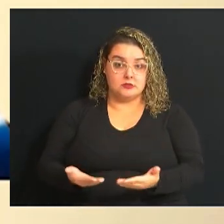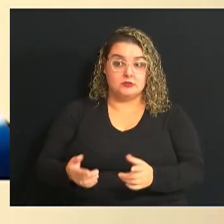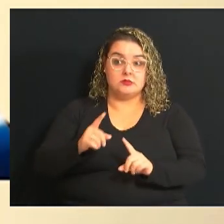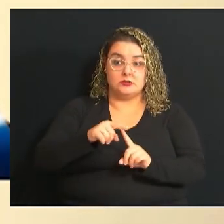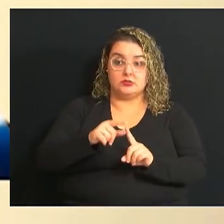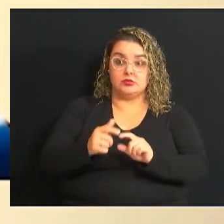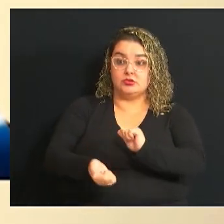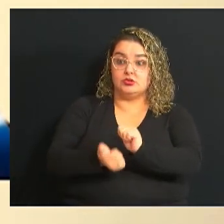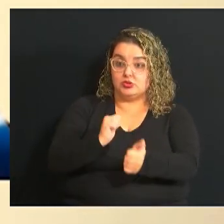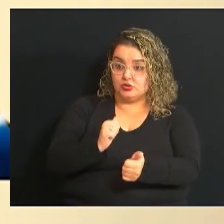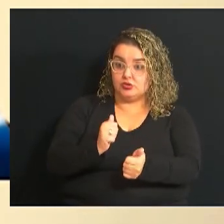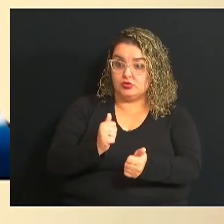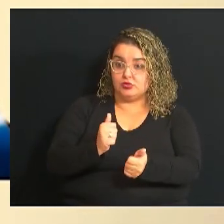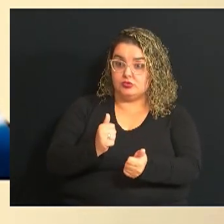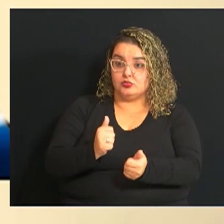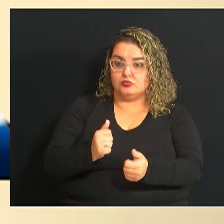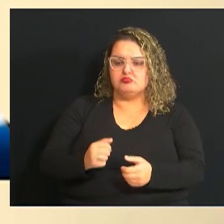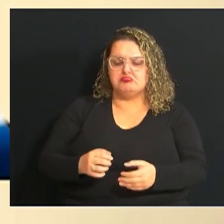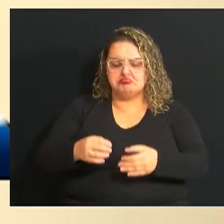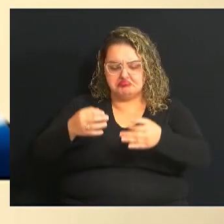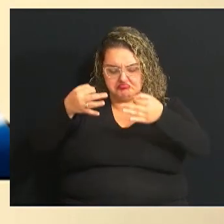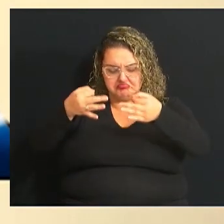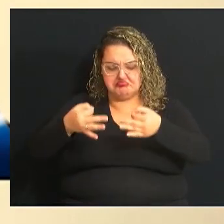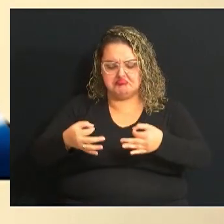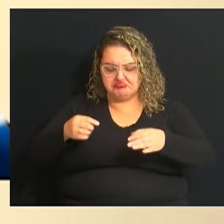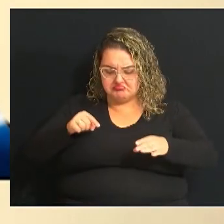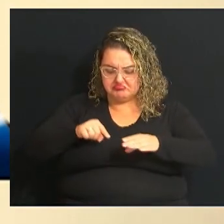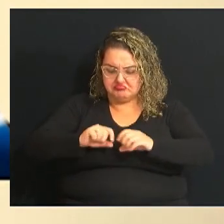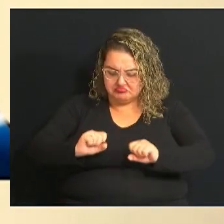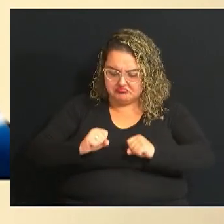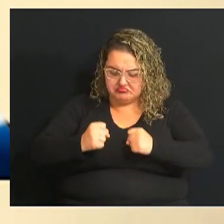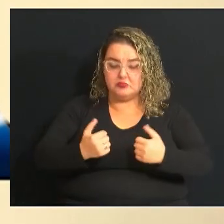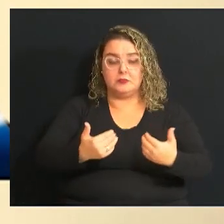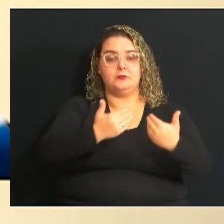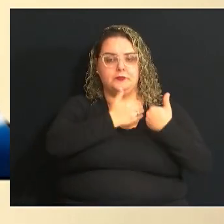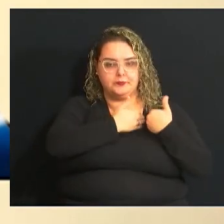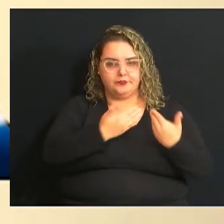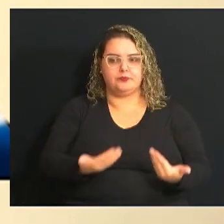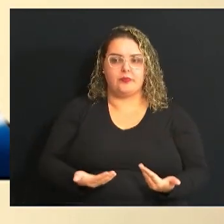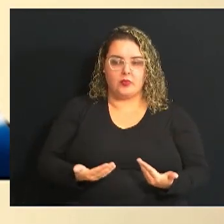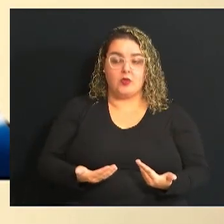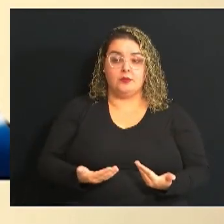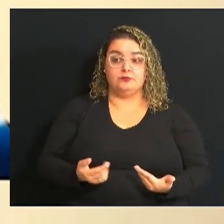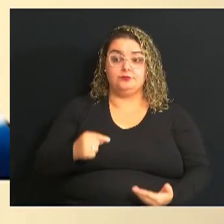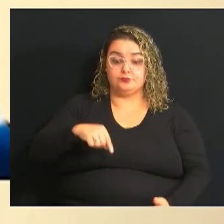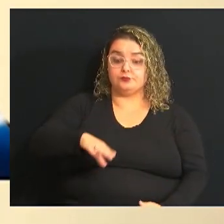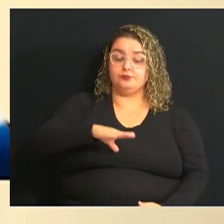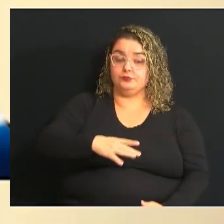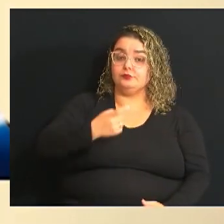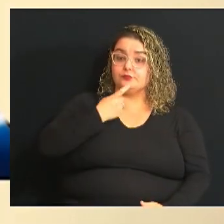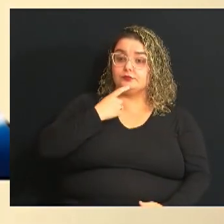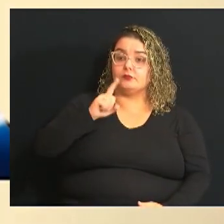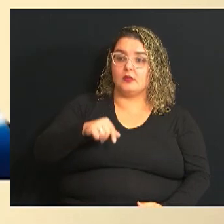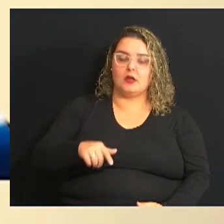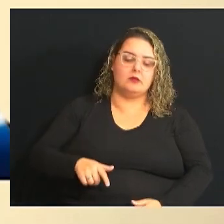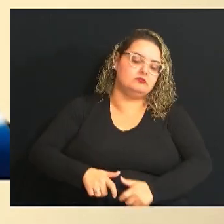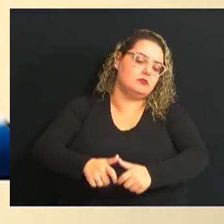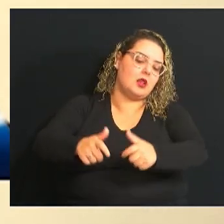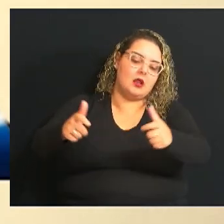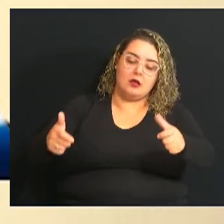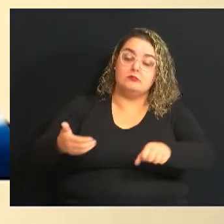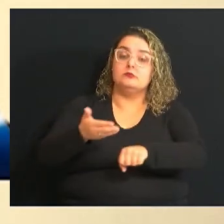Campinas vai ser pioneira a criar, a manter o primeiro centro olímpico de skateboard.